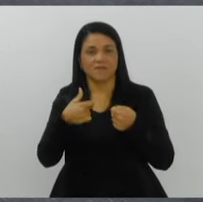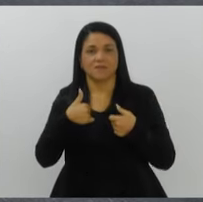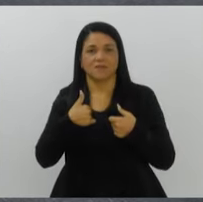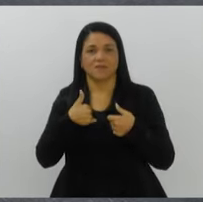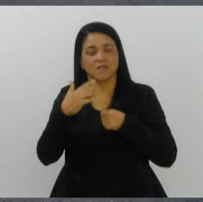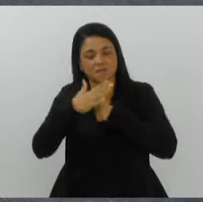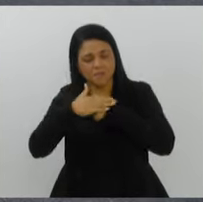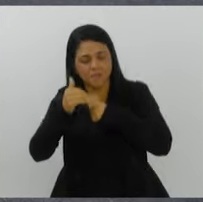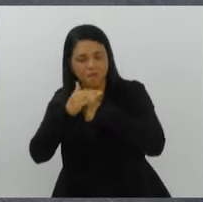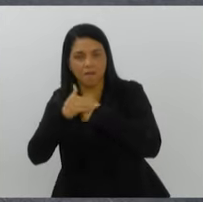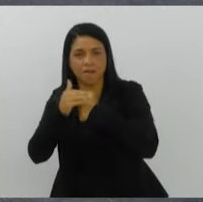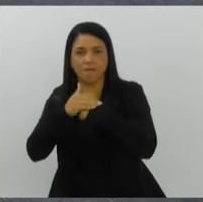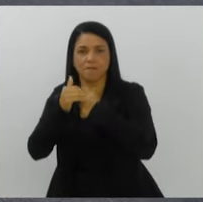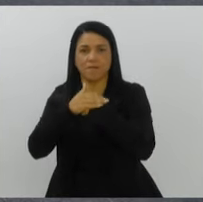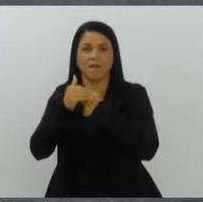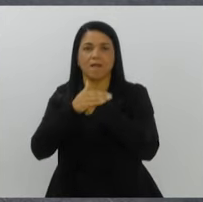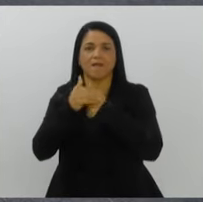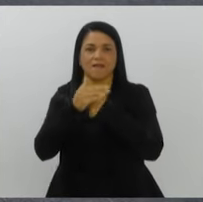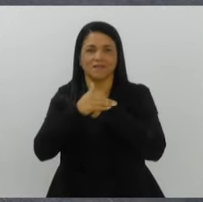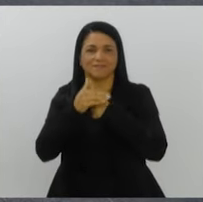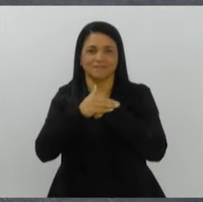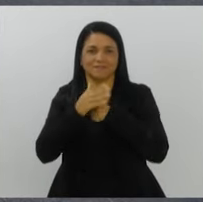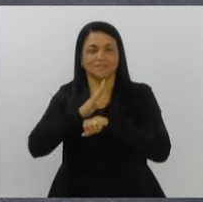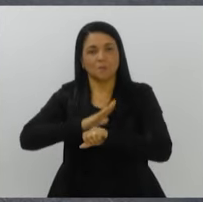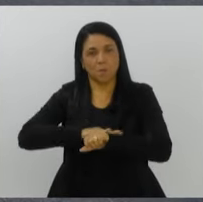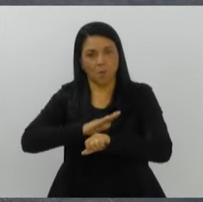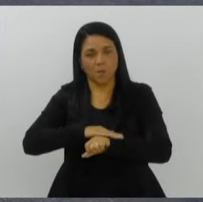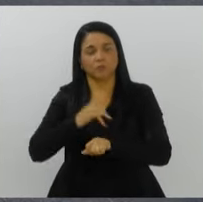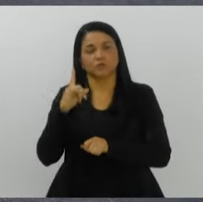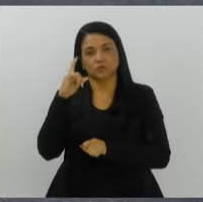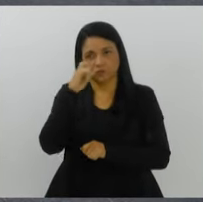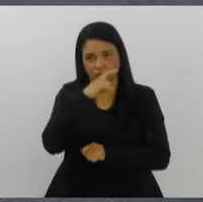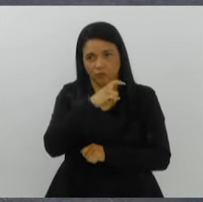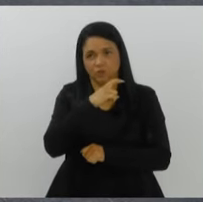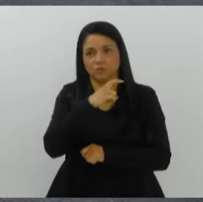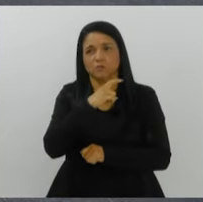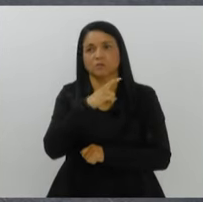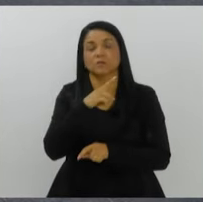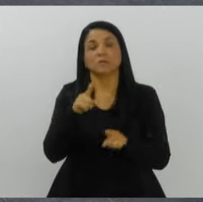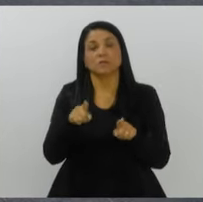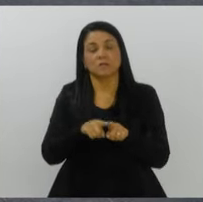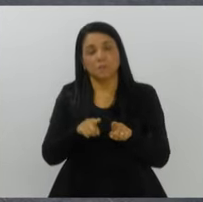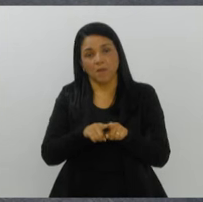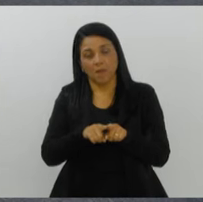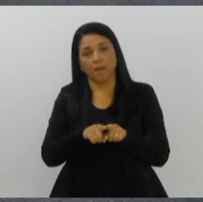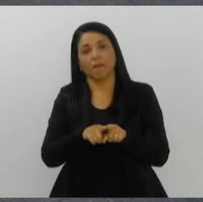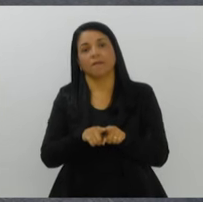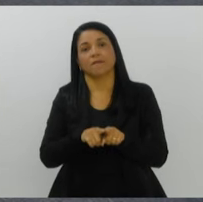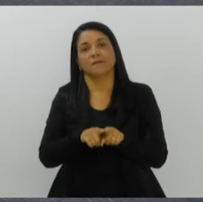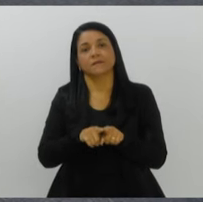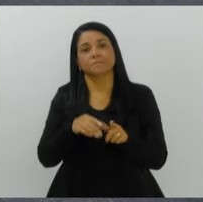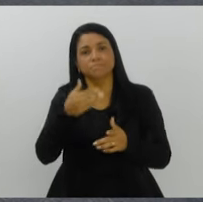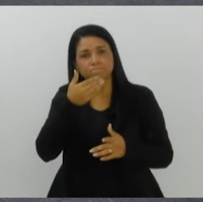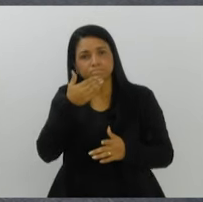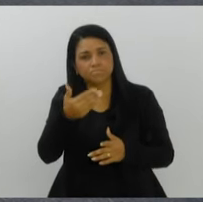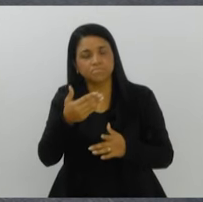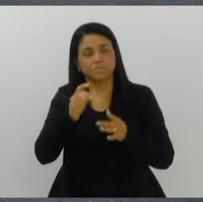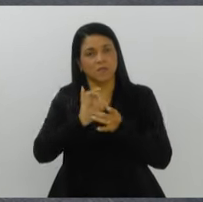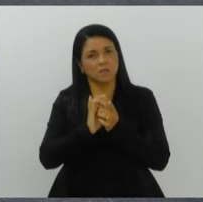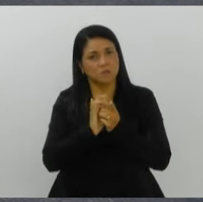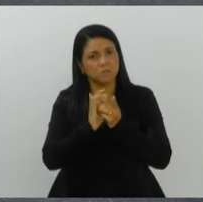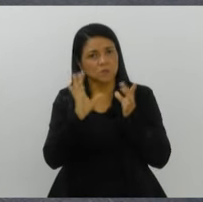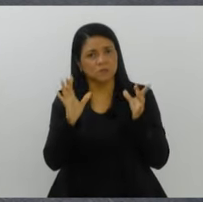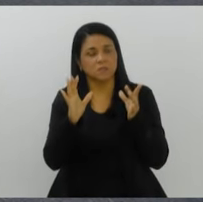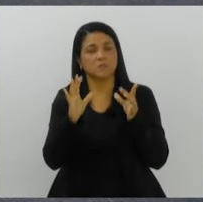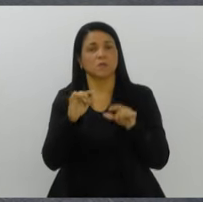me acariciar e me acarinhar nesse momento difícil, mas nesse momento também que a gente reivindica a nossa democracia